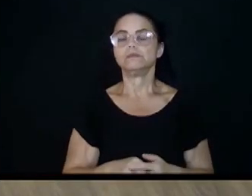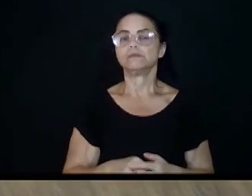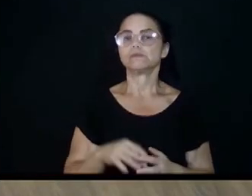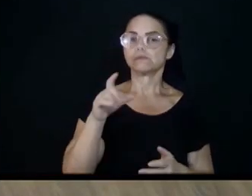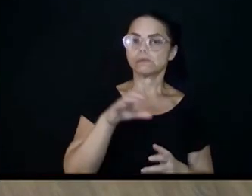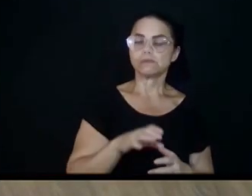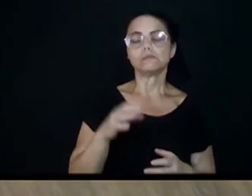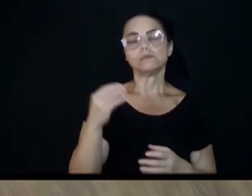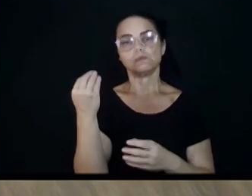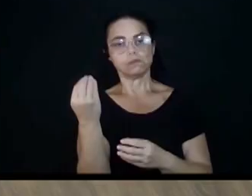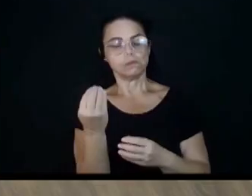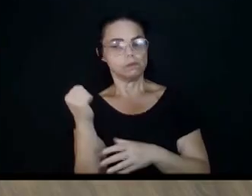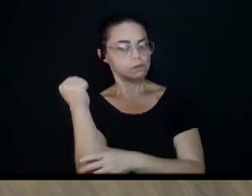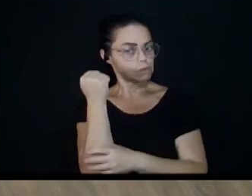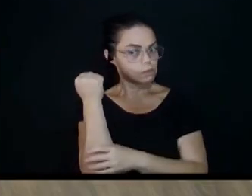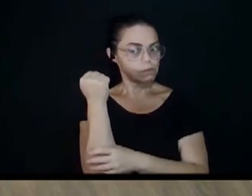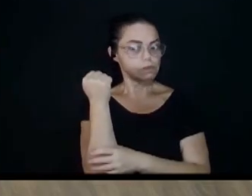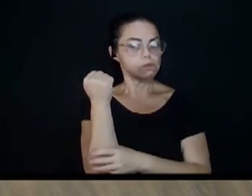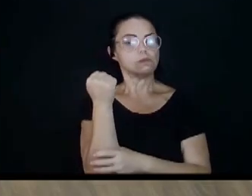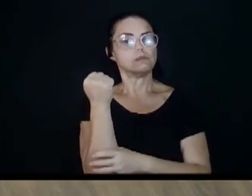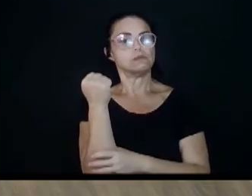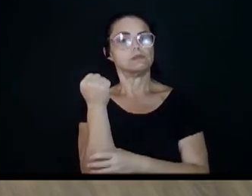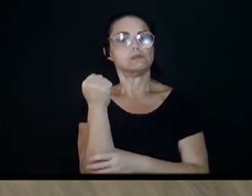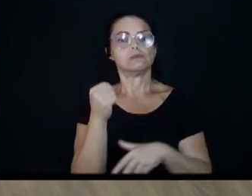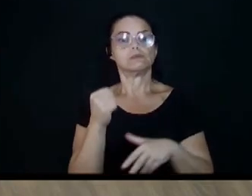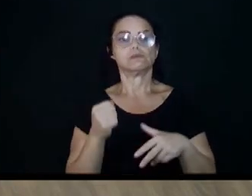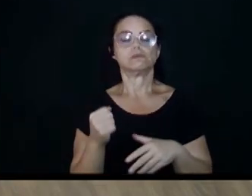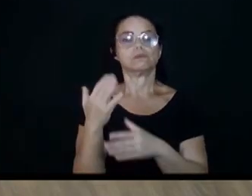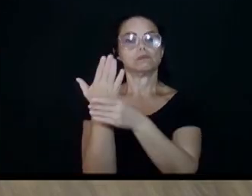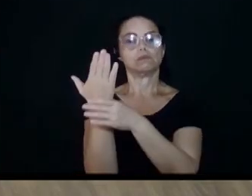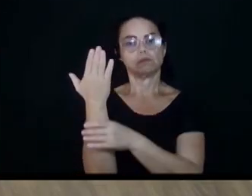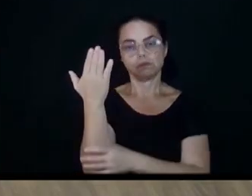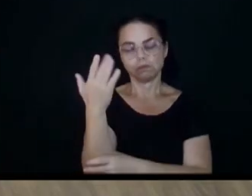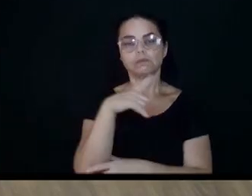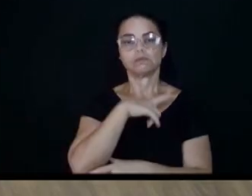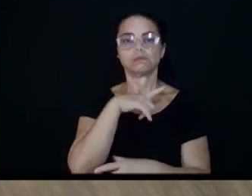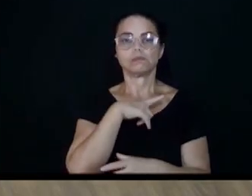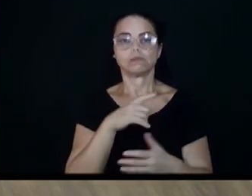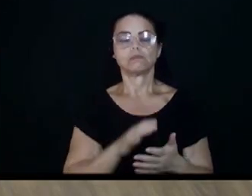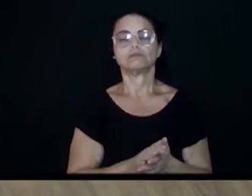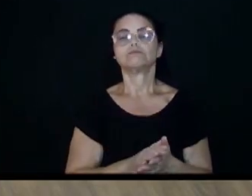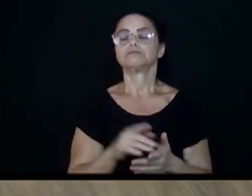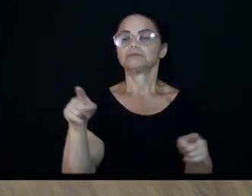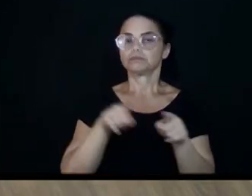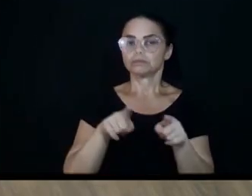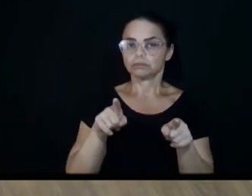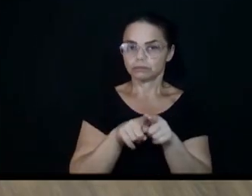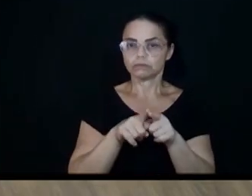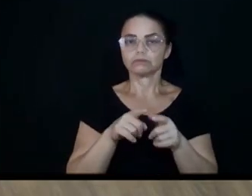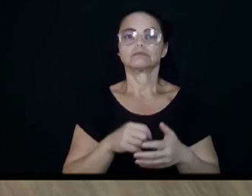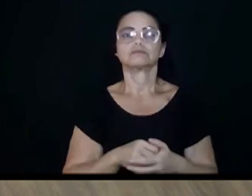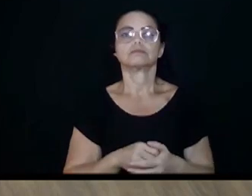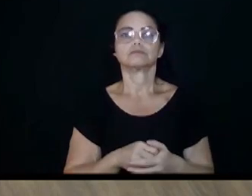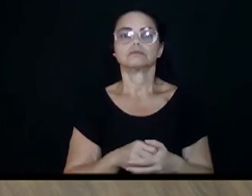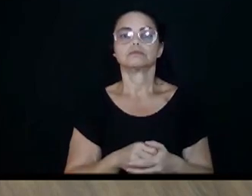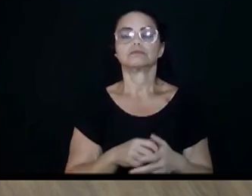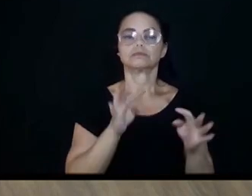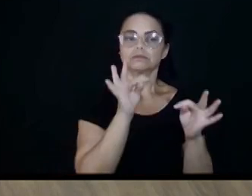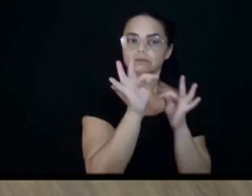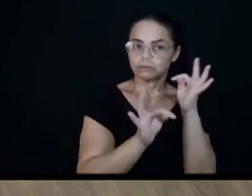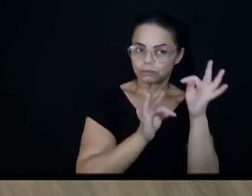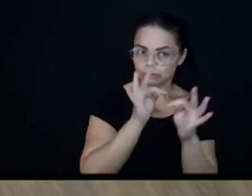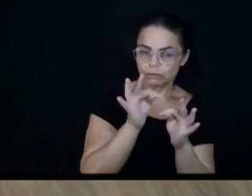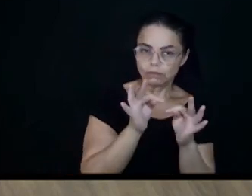esse paciente está, então tem toda uma questão também de terapia, né,